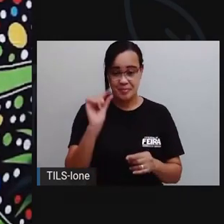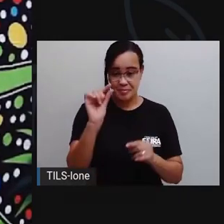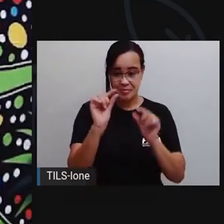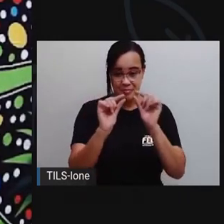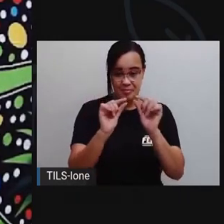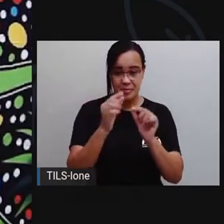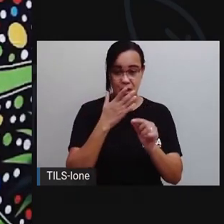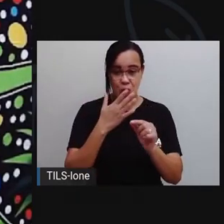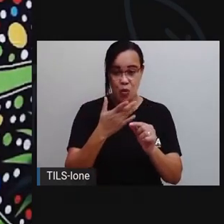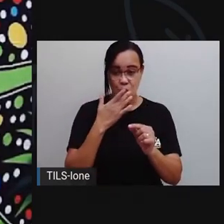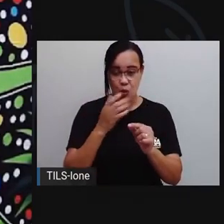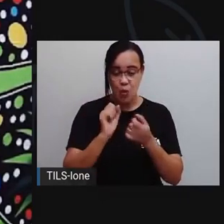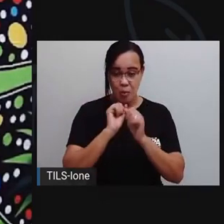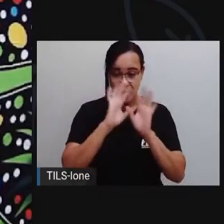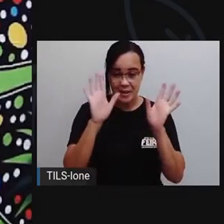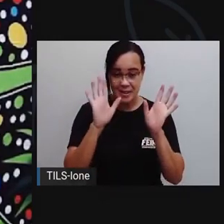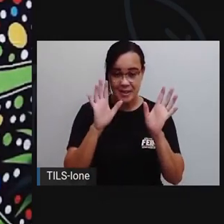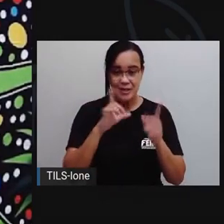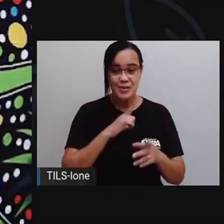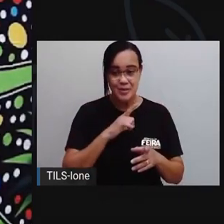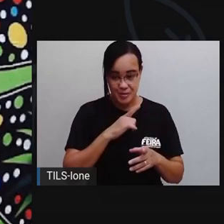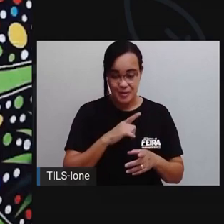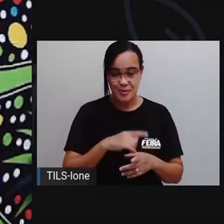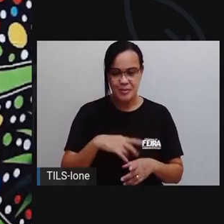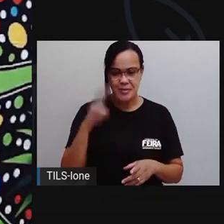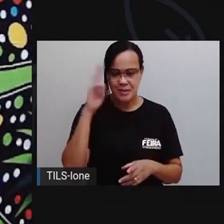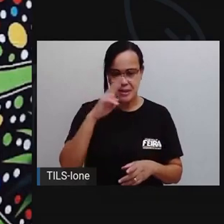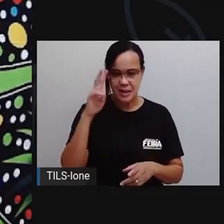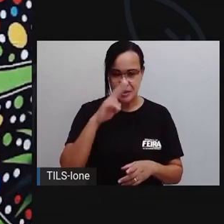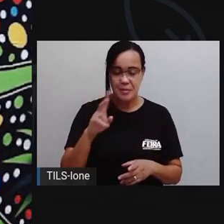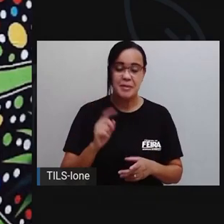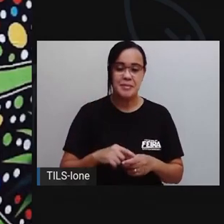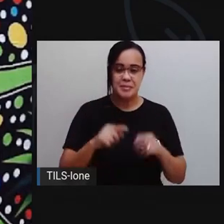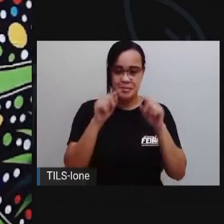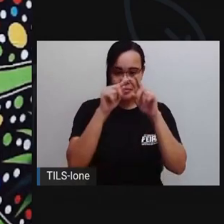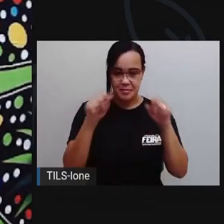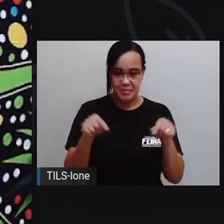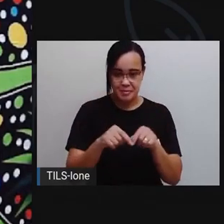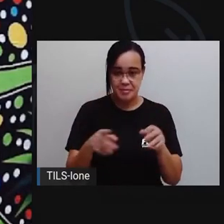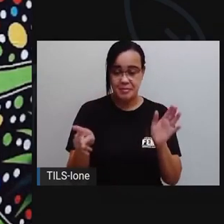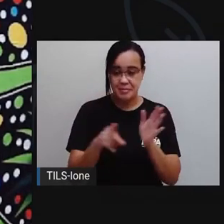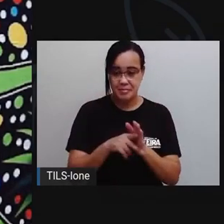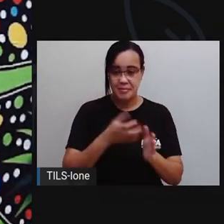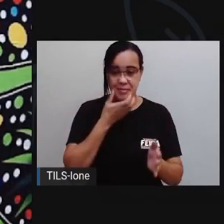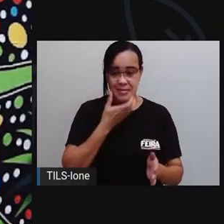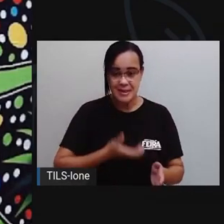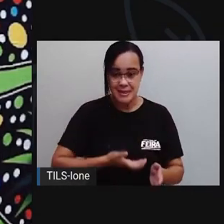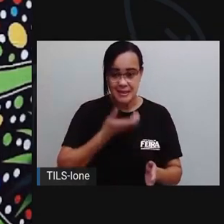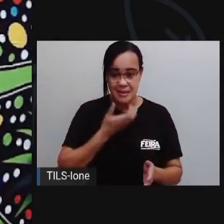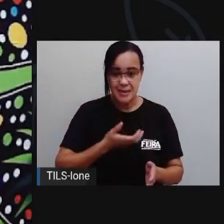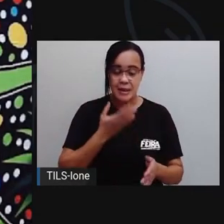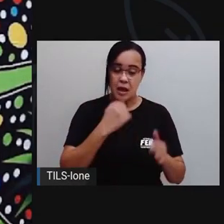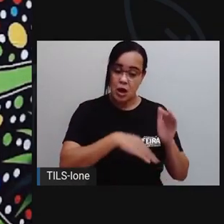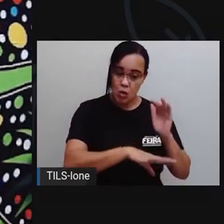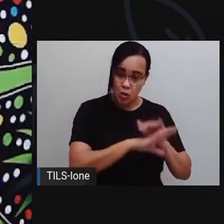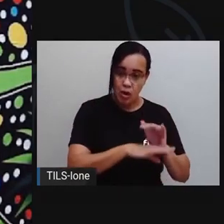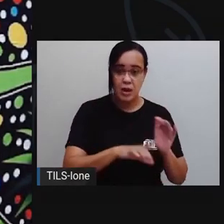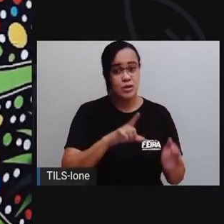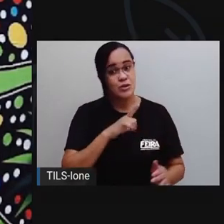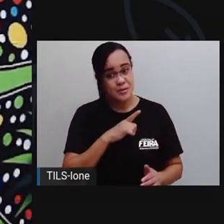fizemos aqueles cartões de Natal? Ó, a Pro guardou as lantejoulas, ó, douradas, e estão todas